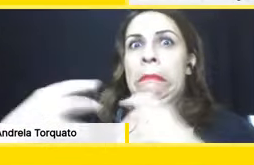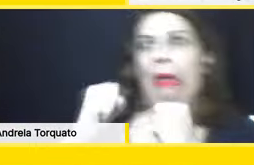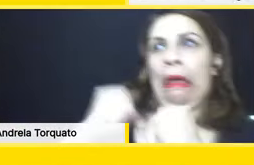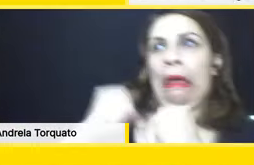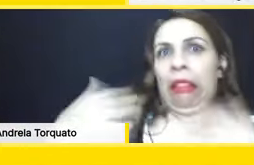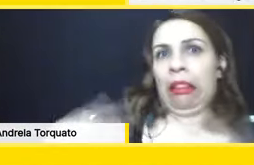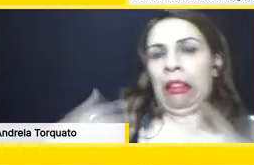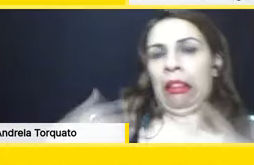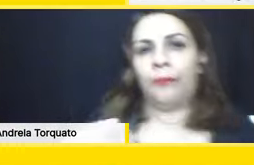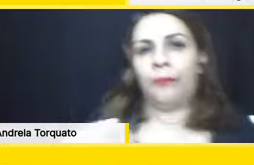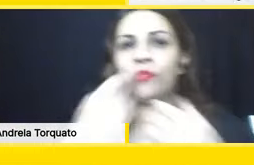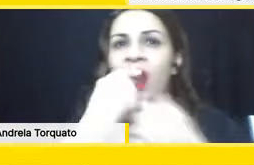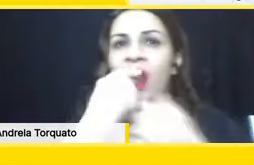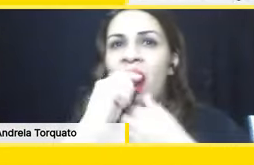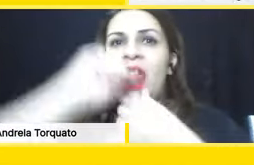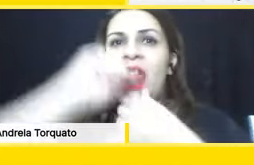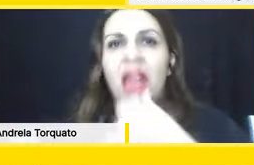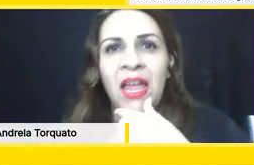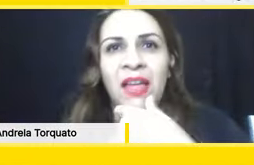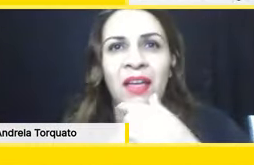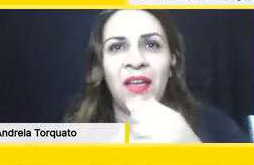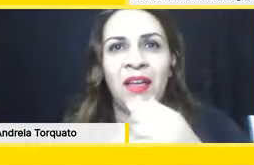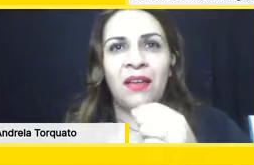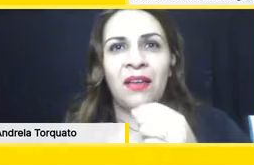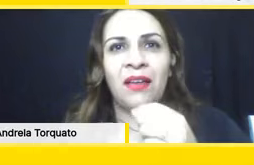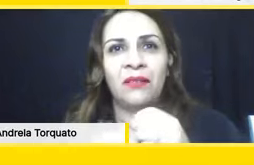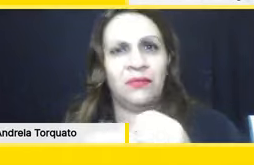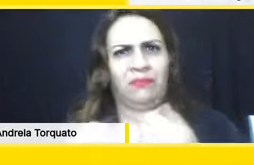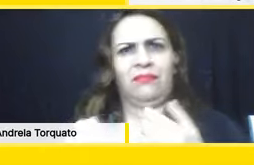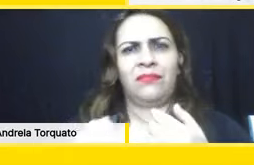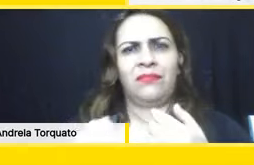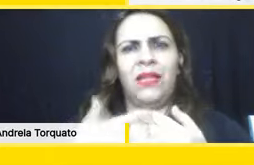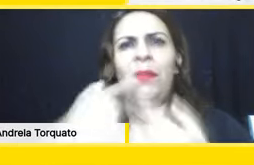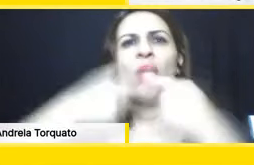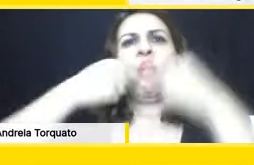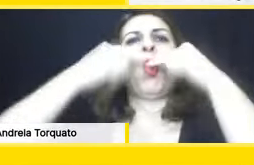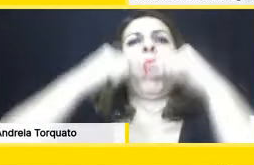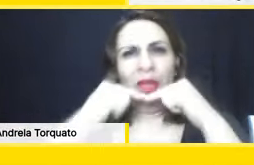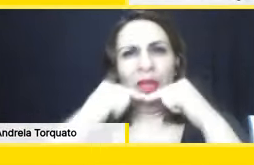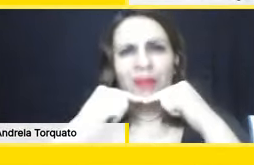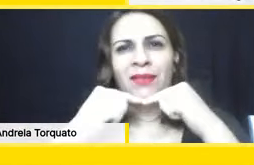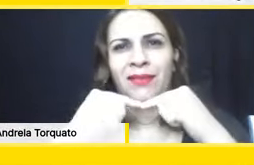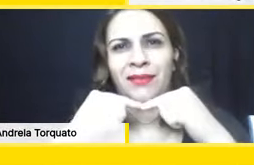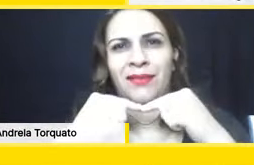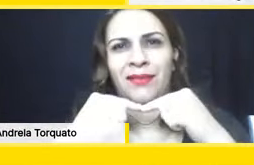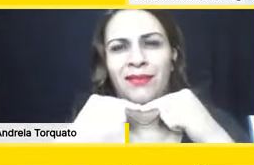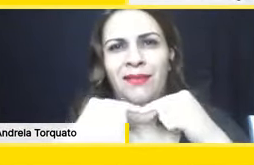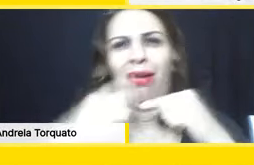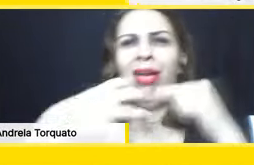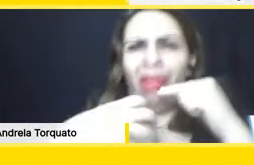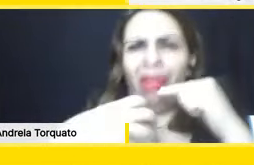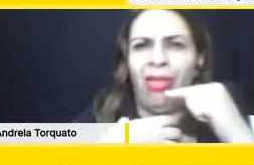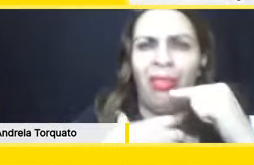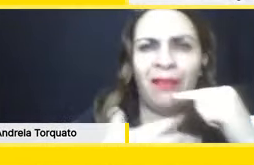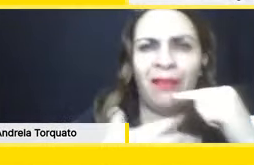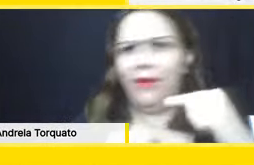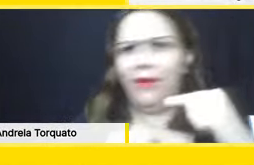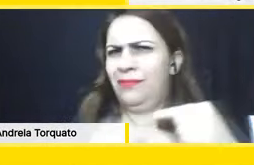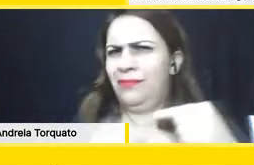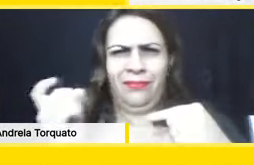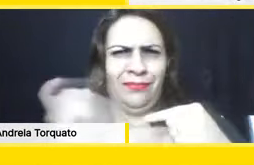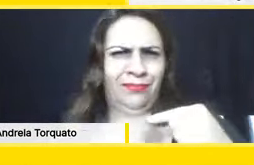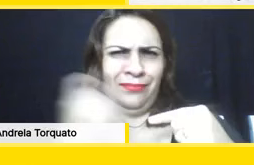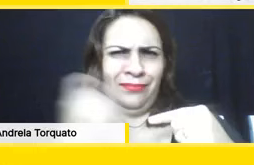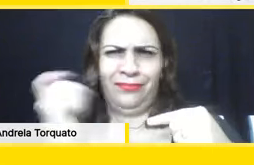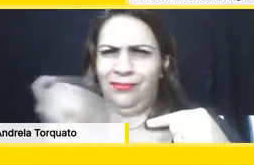tem que enfiar a mão na língua para tirar a língua, né? Para tentar que a pessoa não se engase com a língua. Isso é um mito,